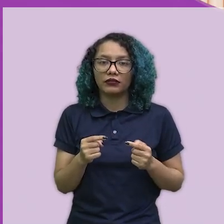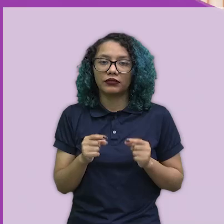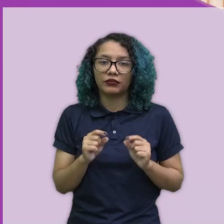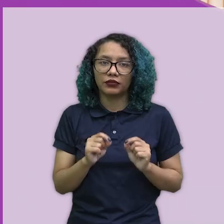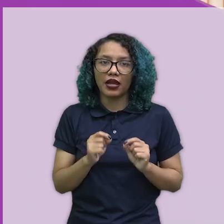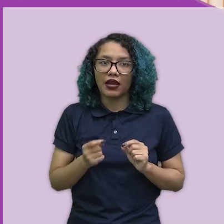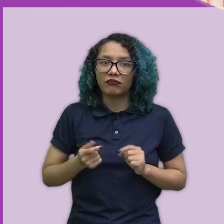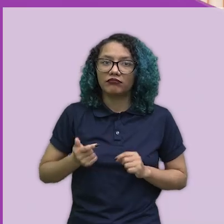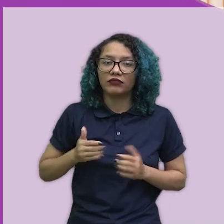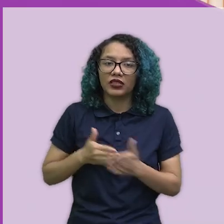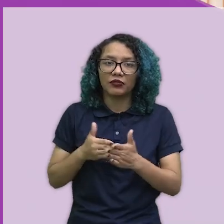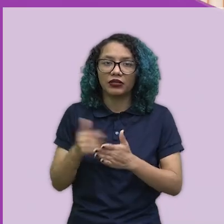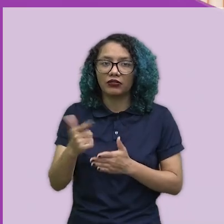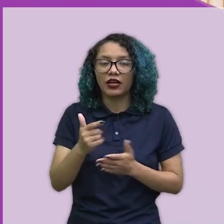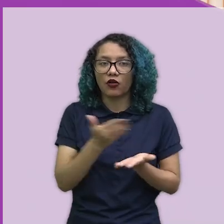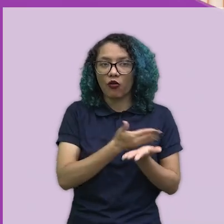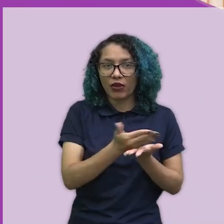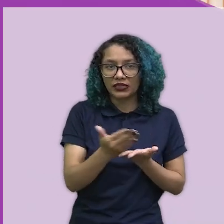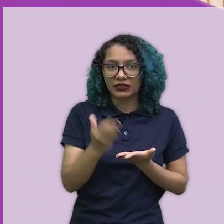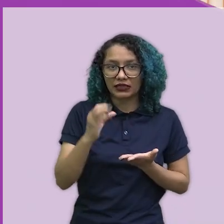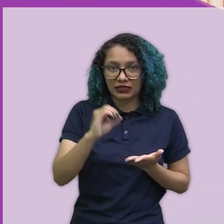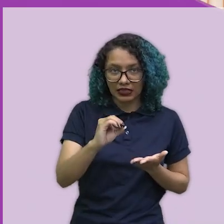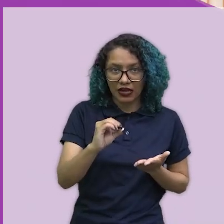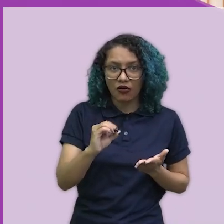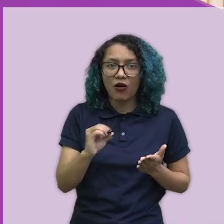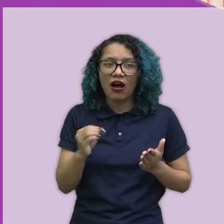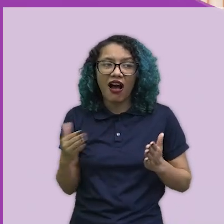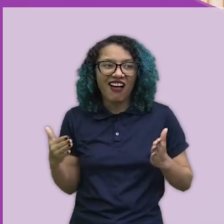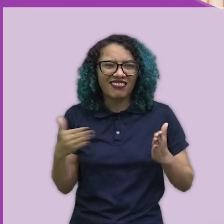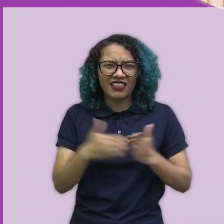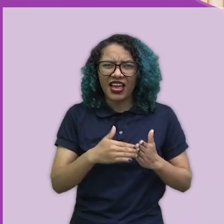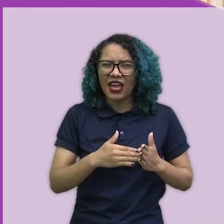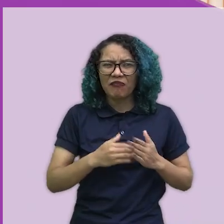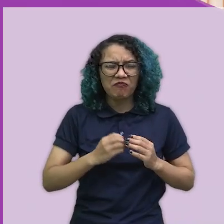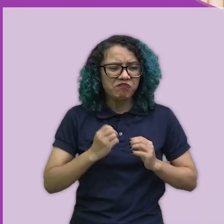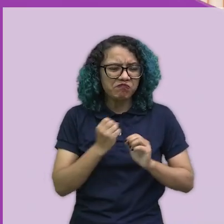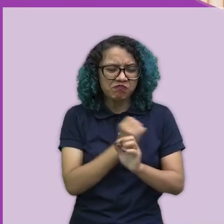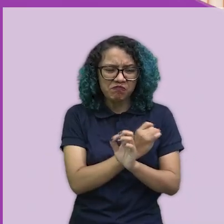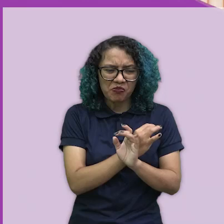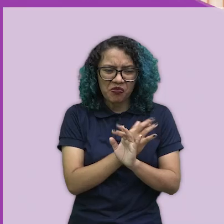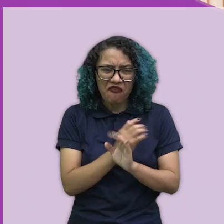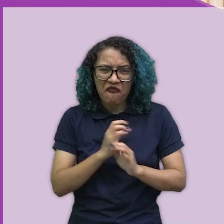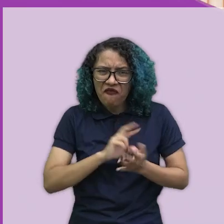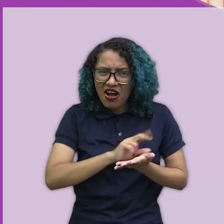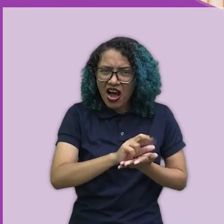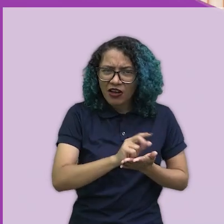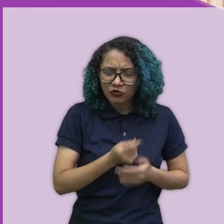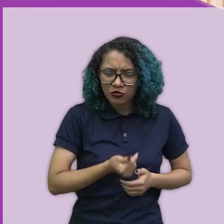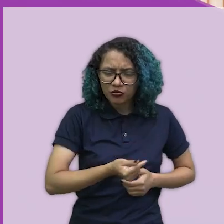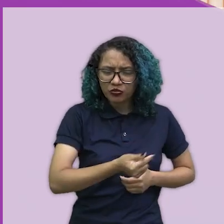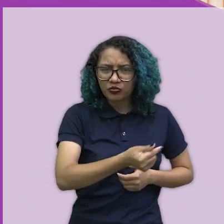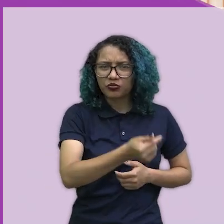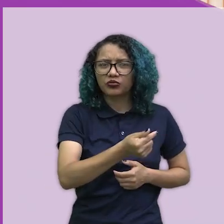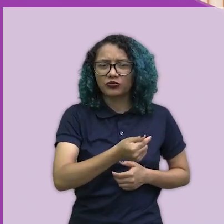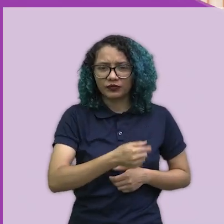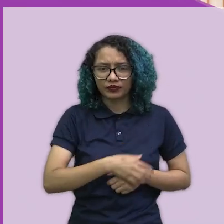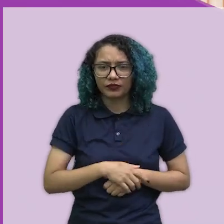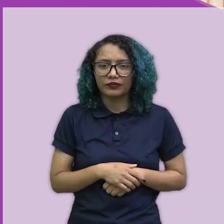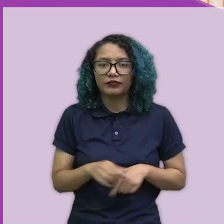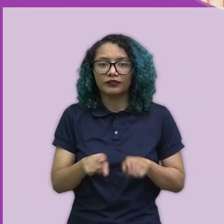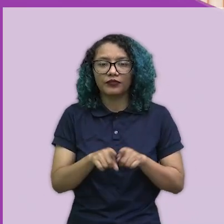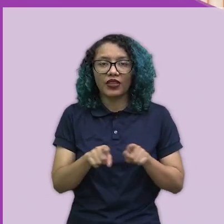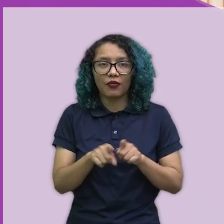Começa ali no zero e vai até o infinito. Temos o conjunto dos números inteiros também. O conjunto dos números inteiros, que são os